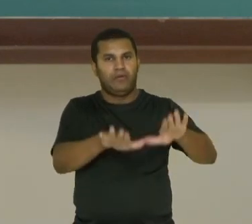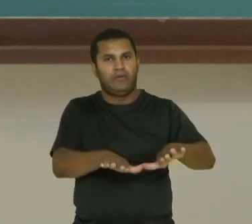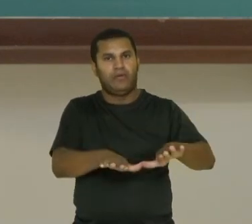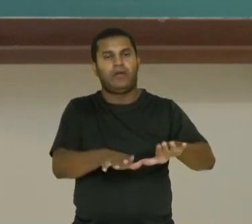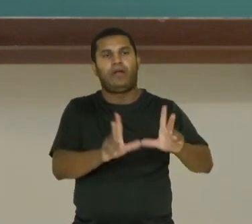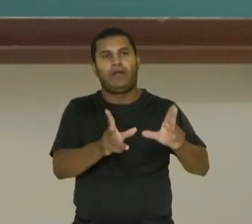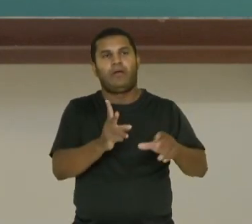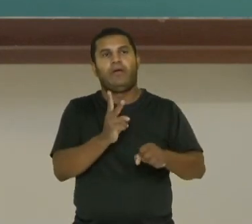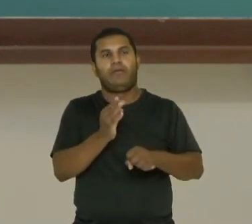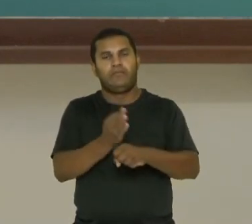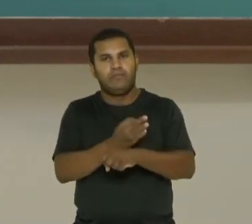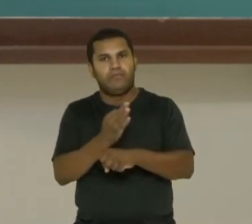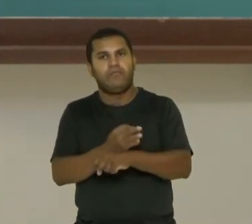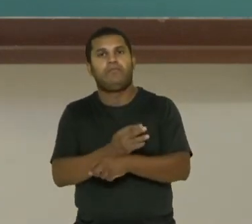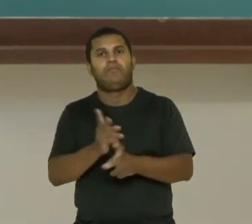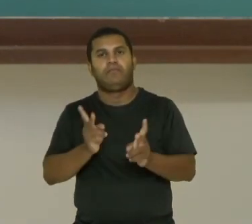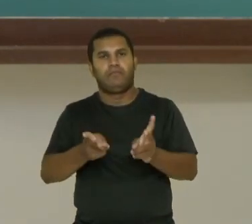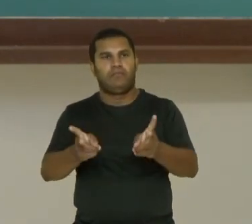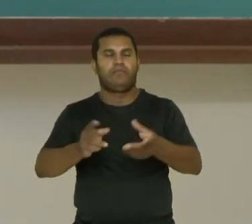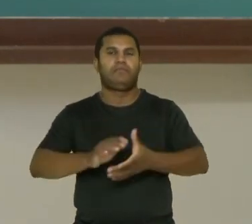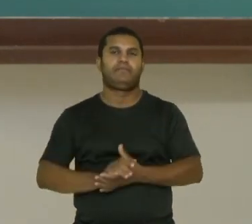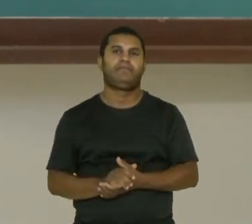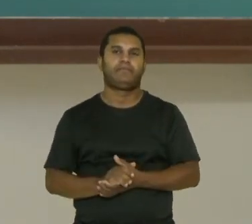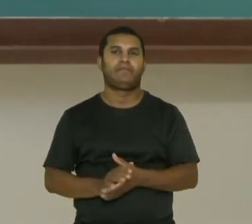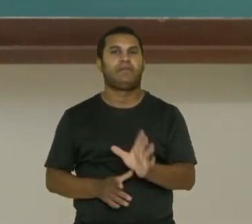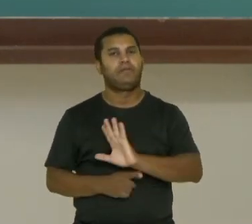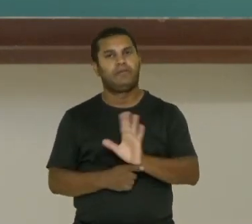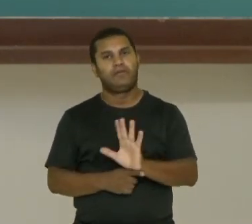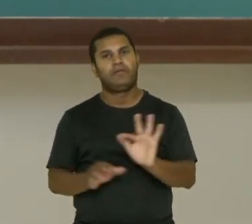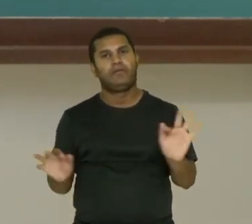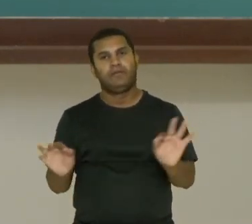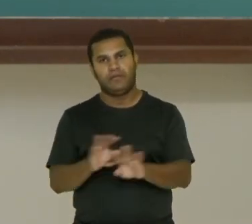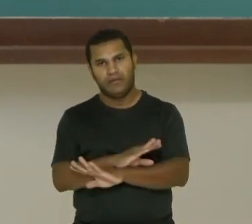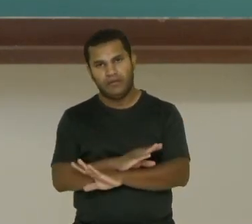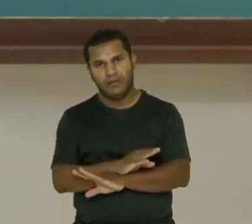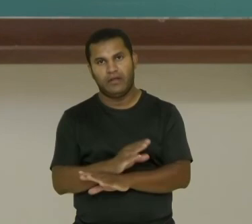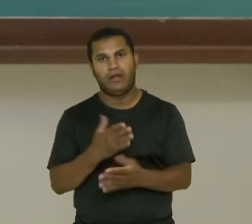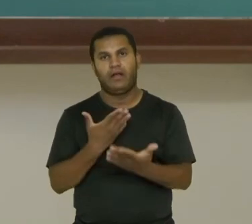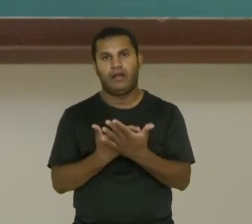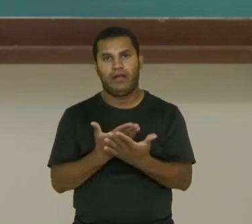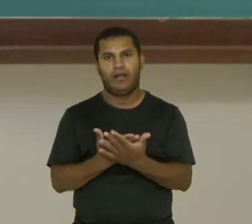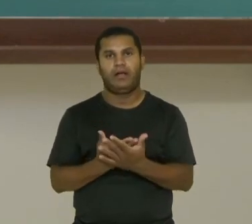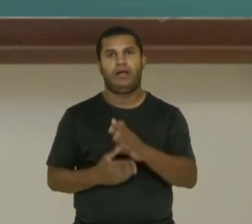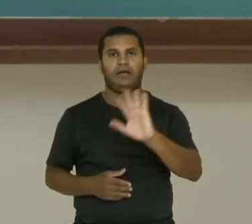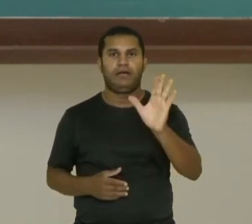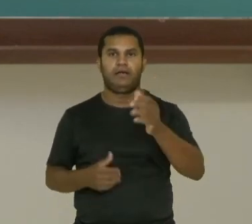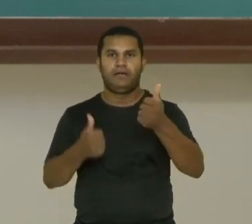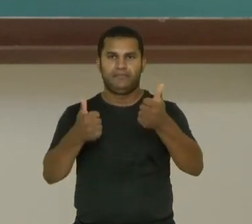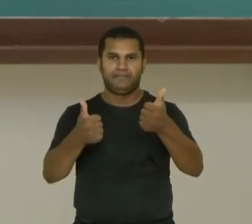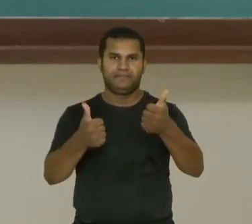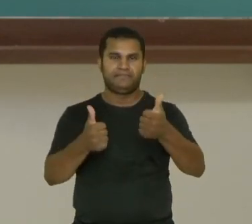resistência, tá? E assim nós encerramos a nossa aula. Eu espero que vocês tenham gostado e até a próxima.